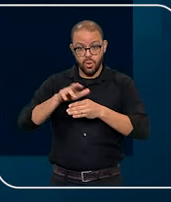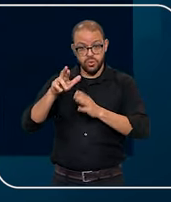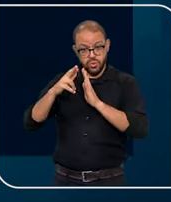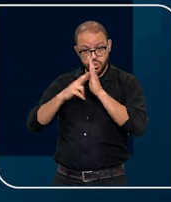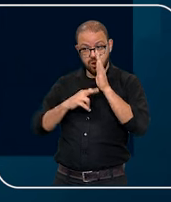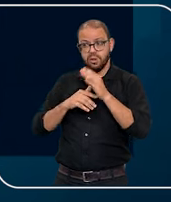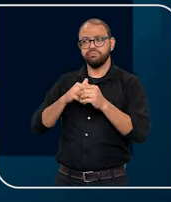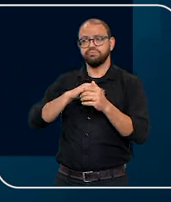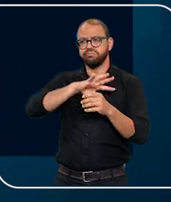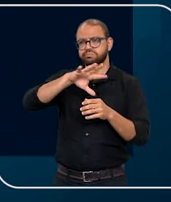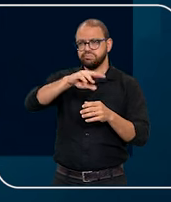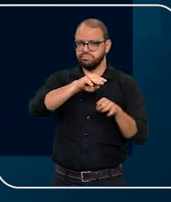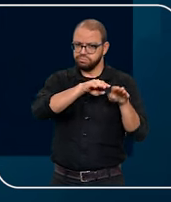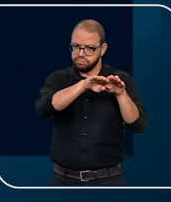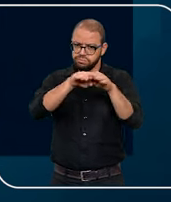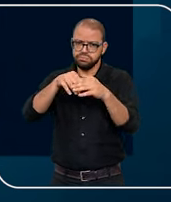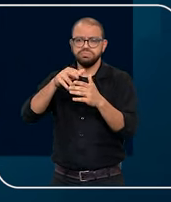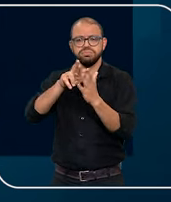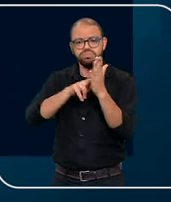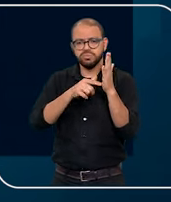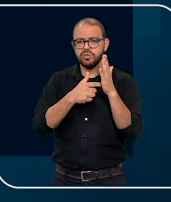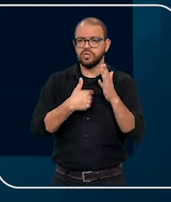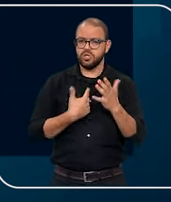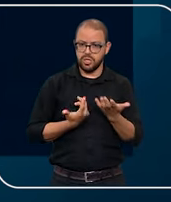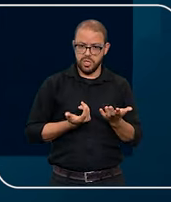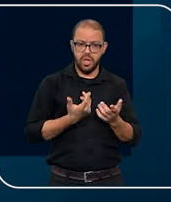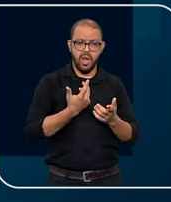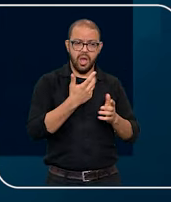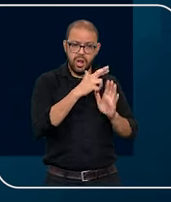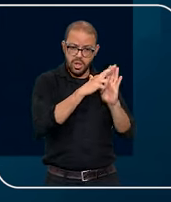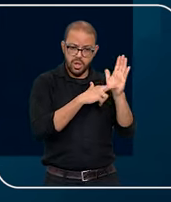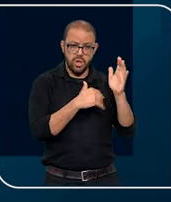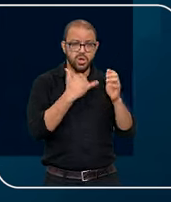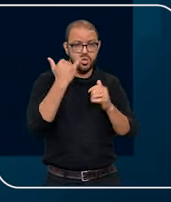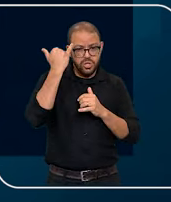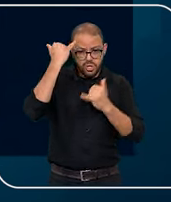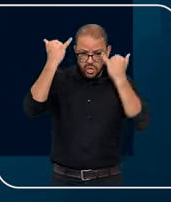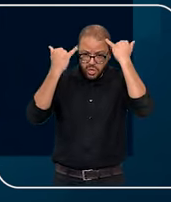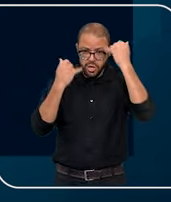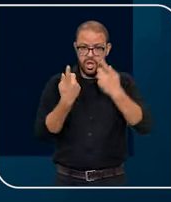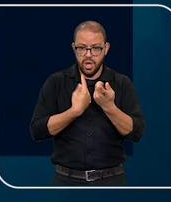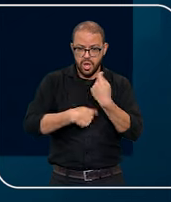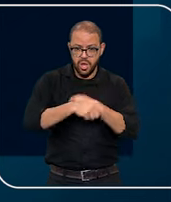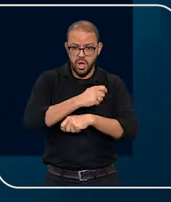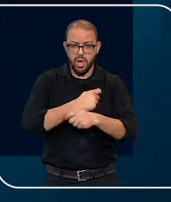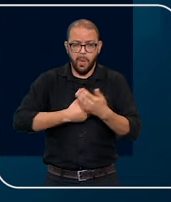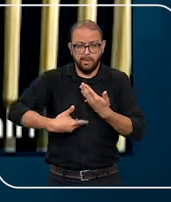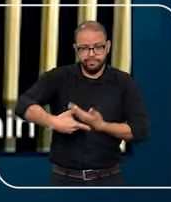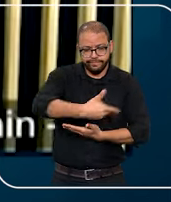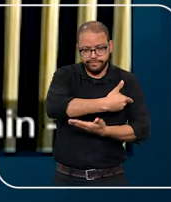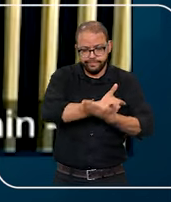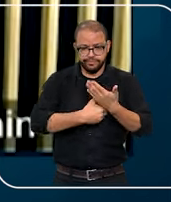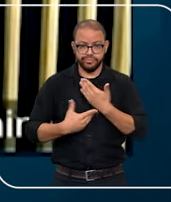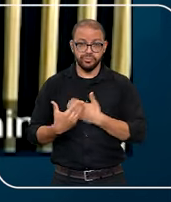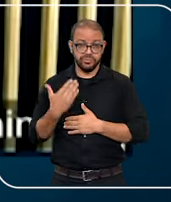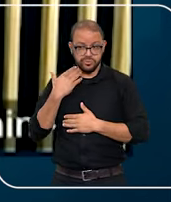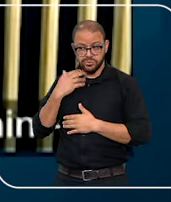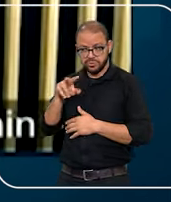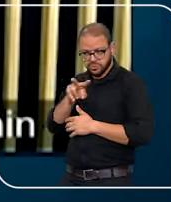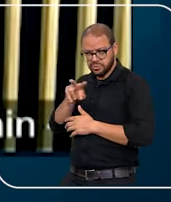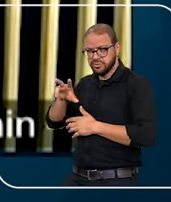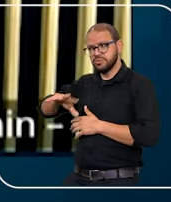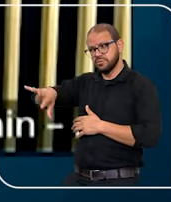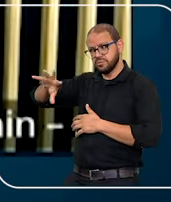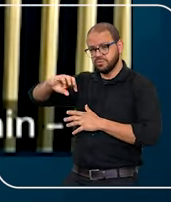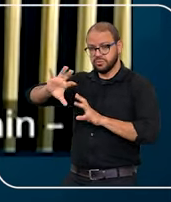do relator e considerou ainda a existência de relatórios de inteligência financeira que identificaram diversas movimentações